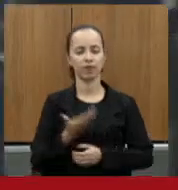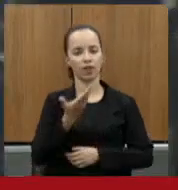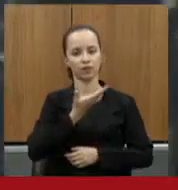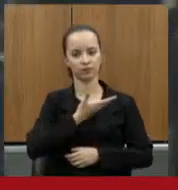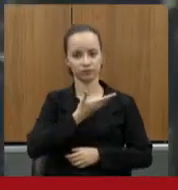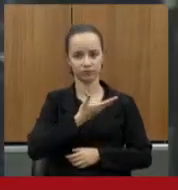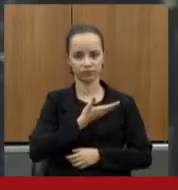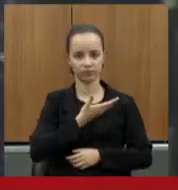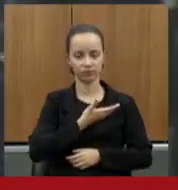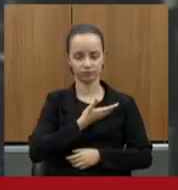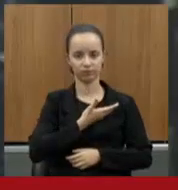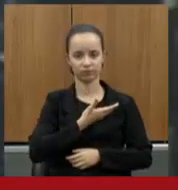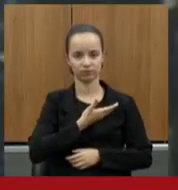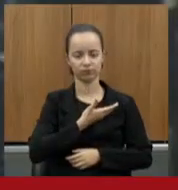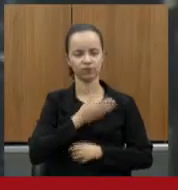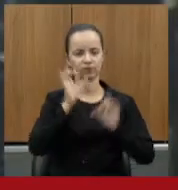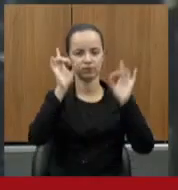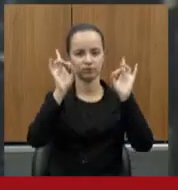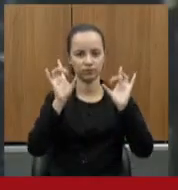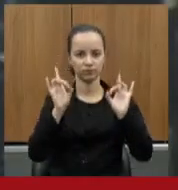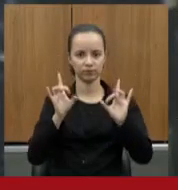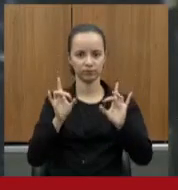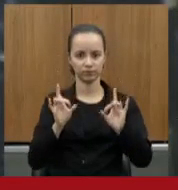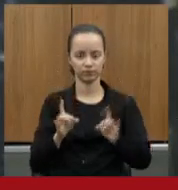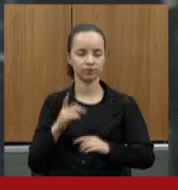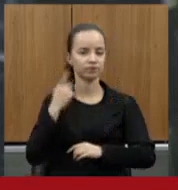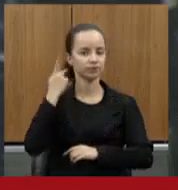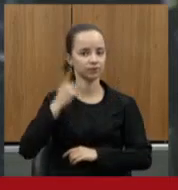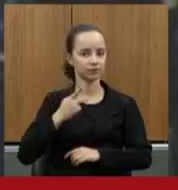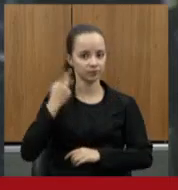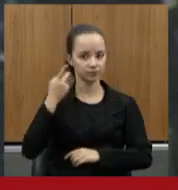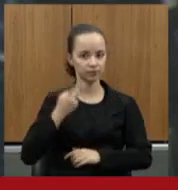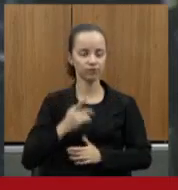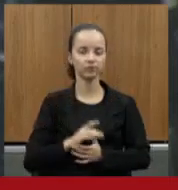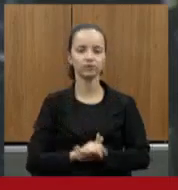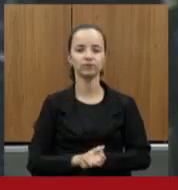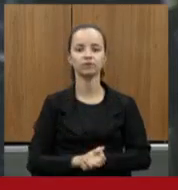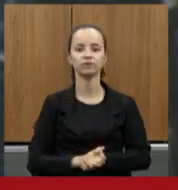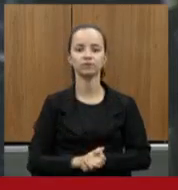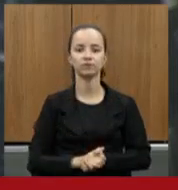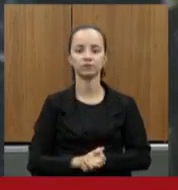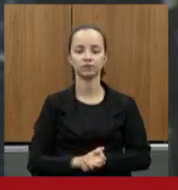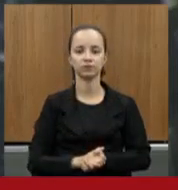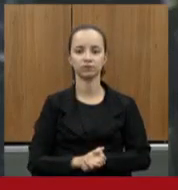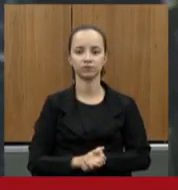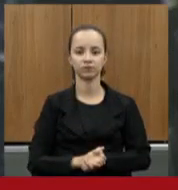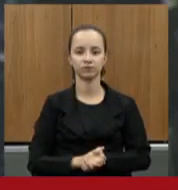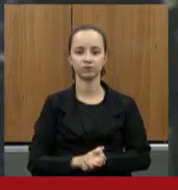amigos, meus prezados parlamentares.